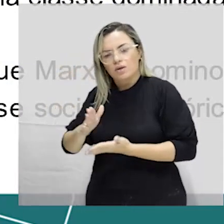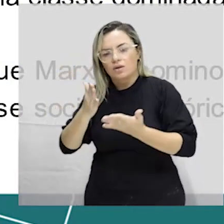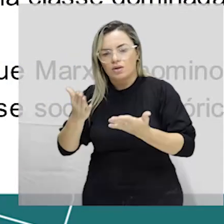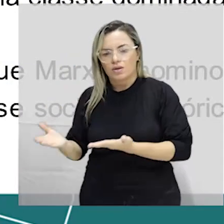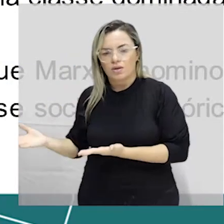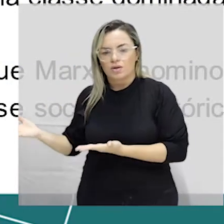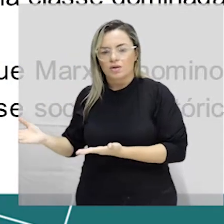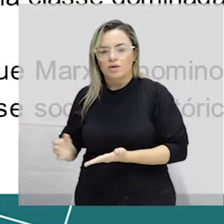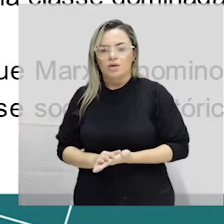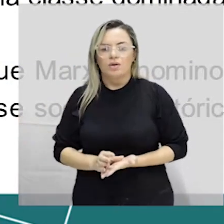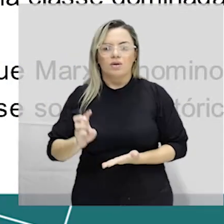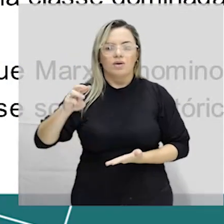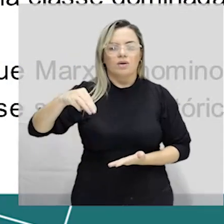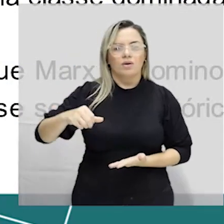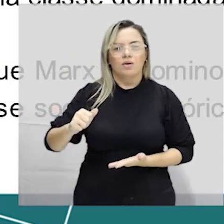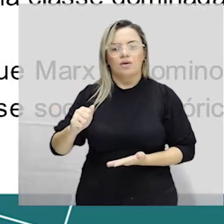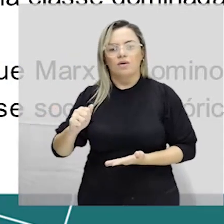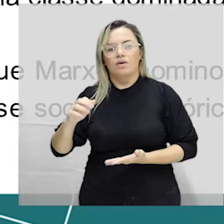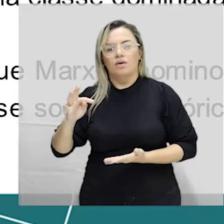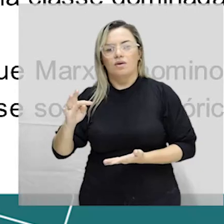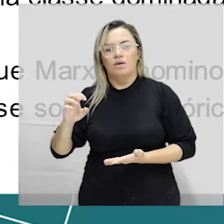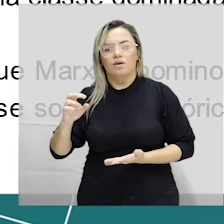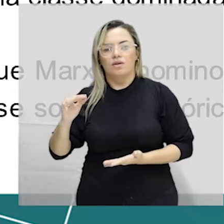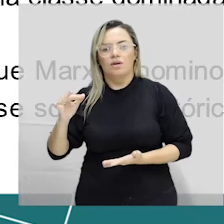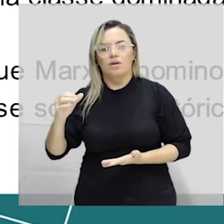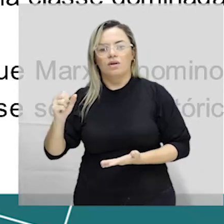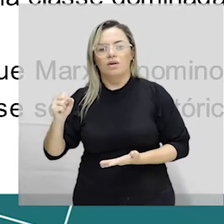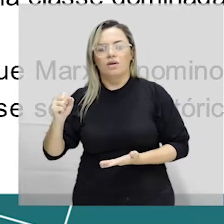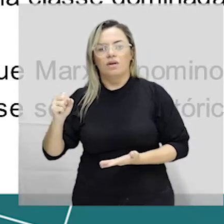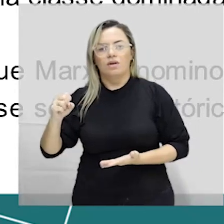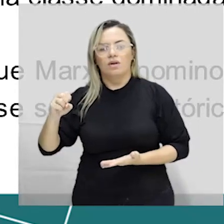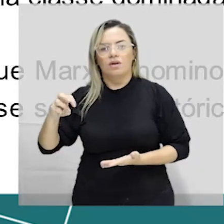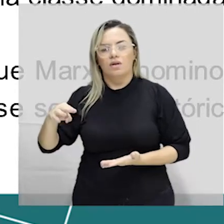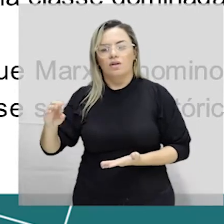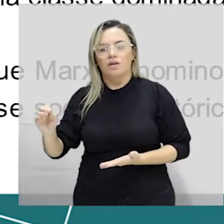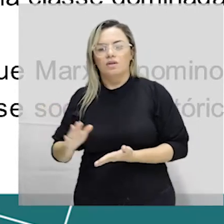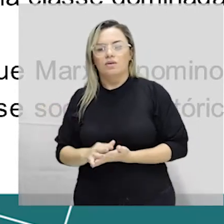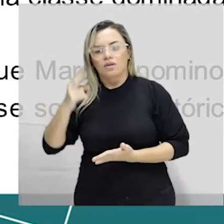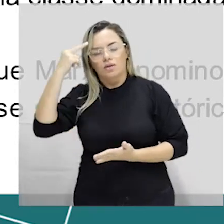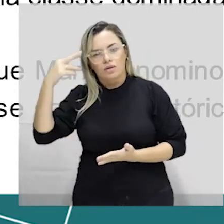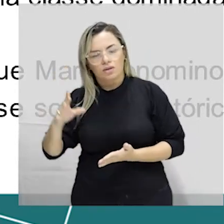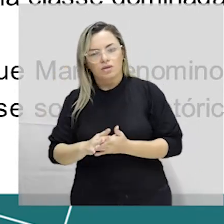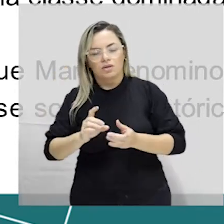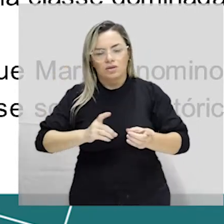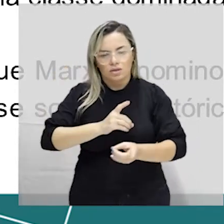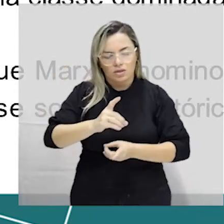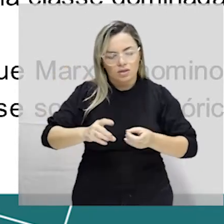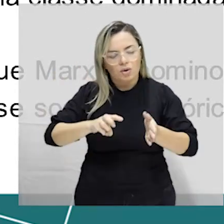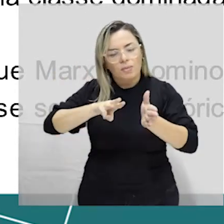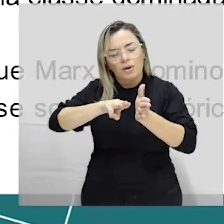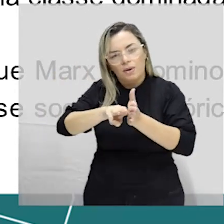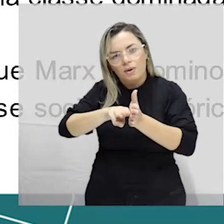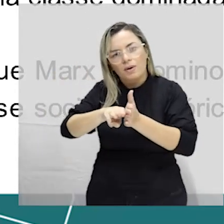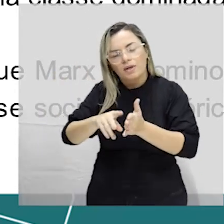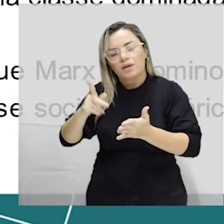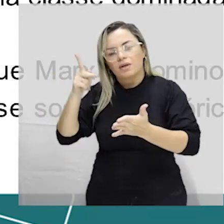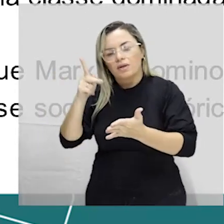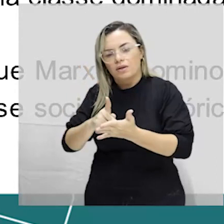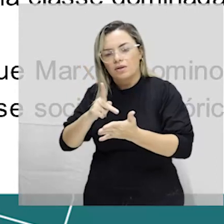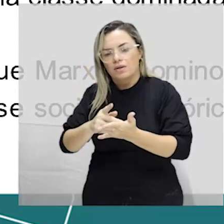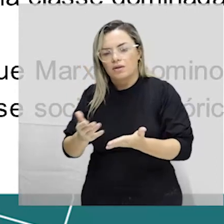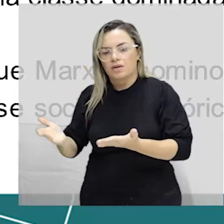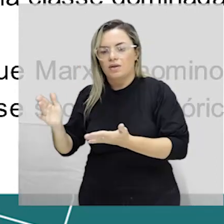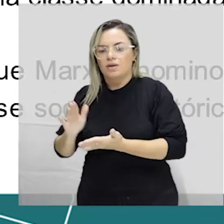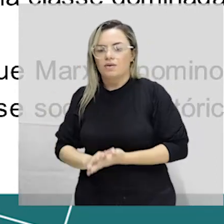dialético, que na verdade é muito mais uma metodologia do que propriamente um conceito. Marx ficou conhecido por sua teoria de análise e crítica